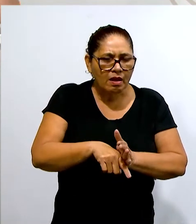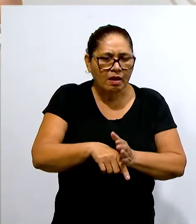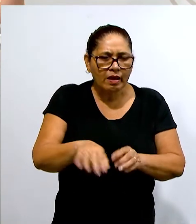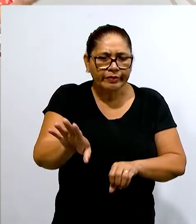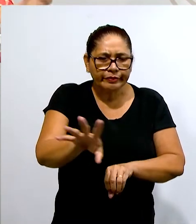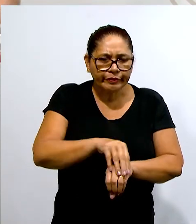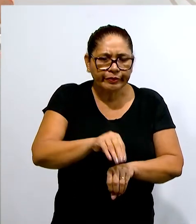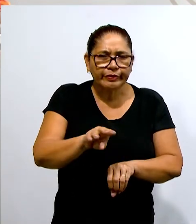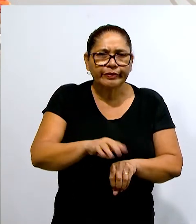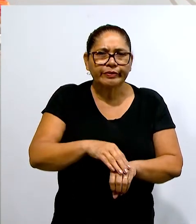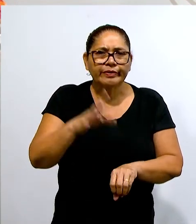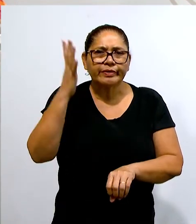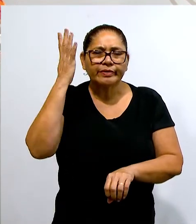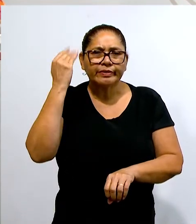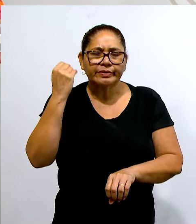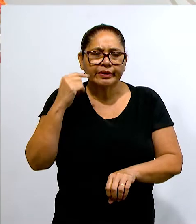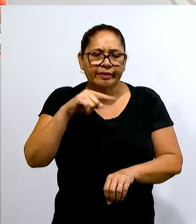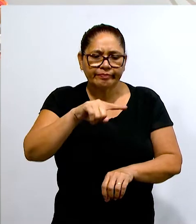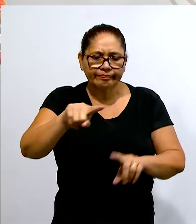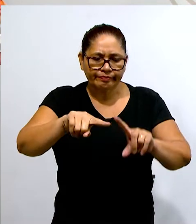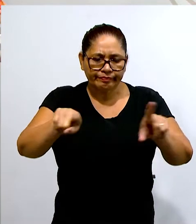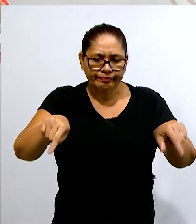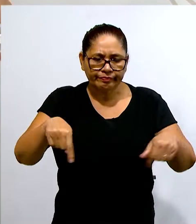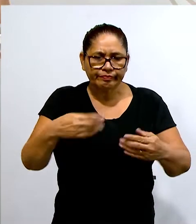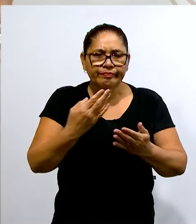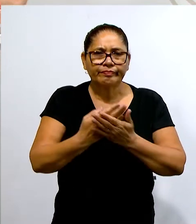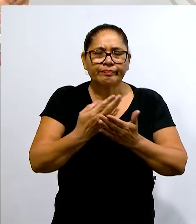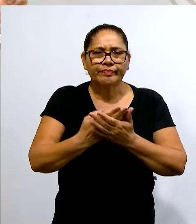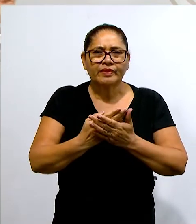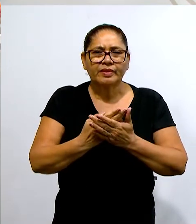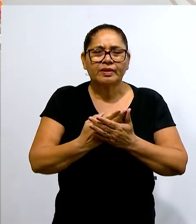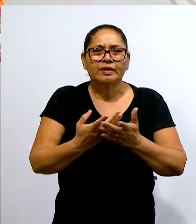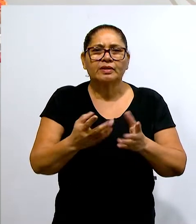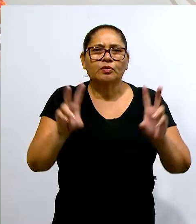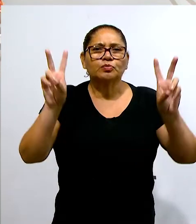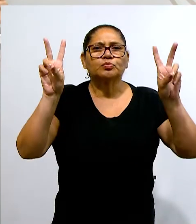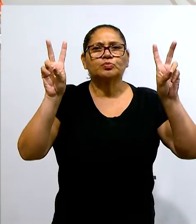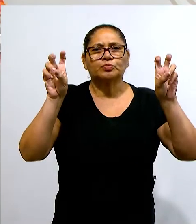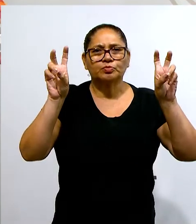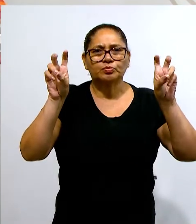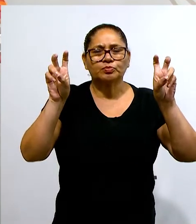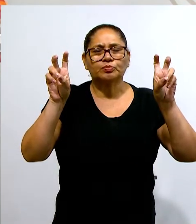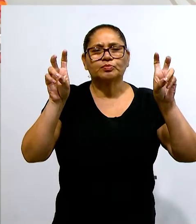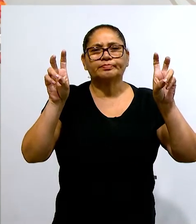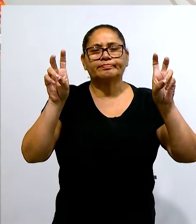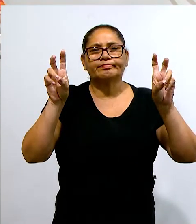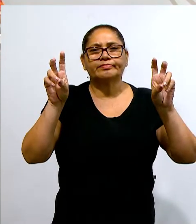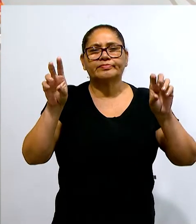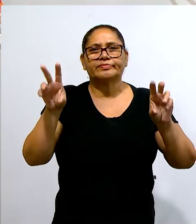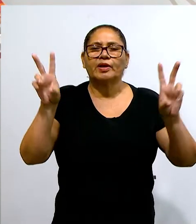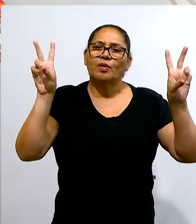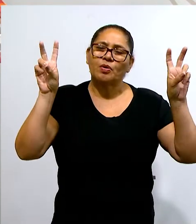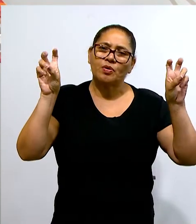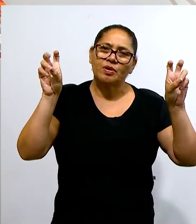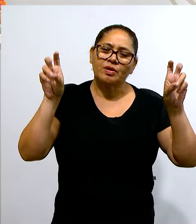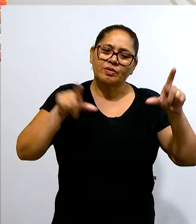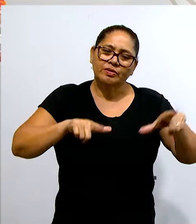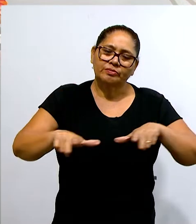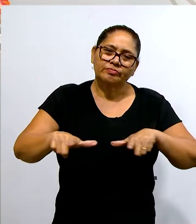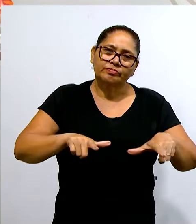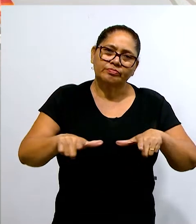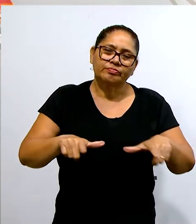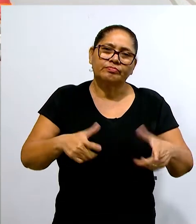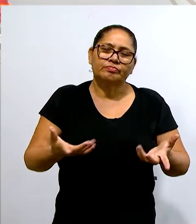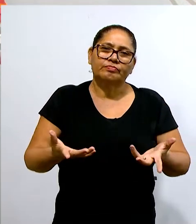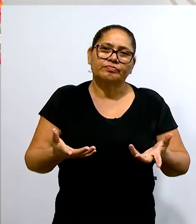prévios do que os alunos trazem para a sala de aula sobre aquele tema, sobre aquele determinado conteúdo a ser trabalhado.